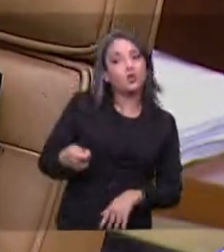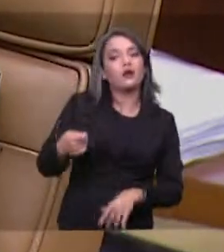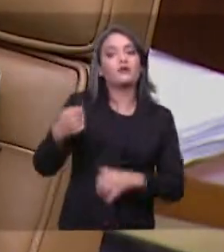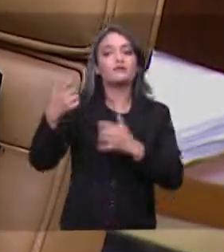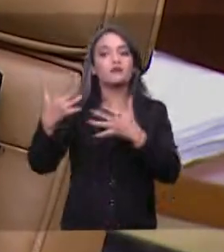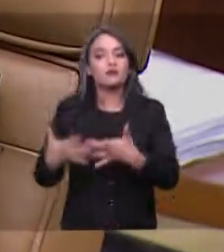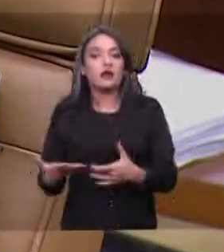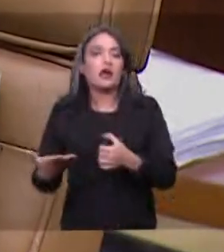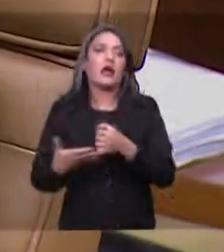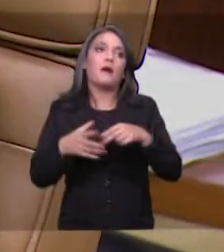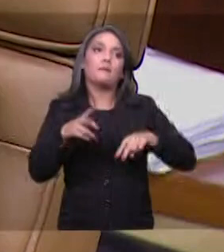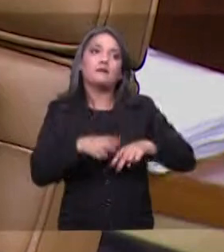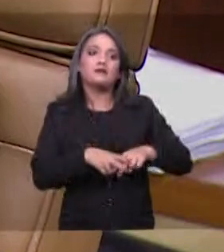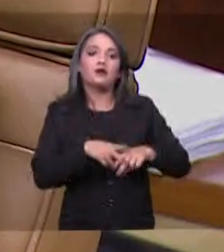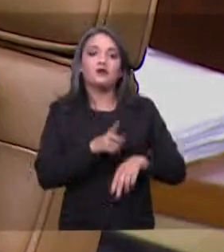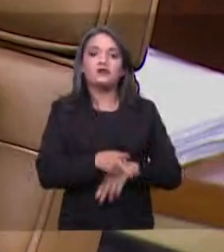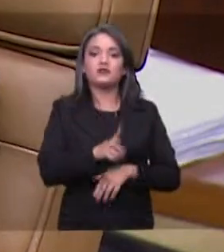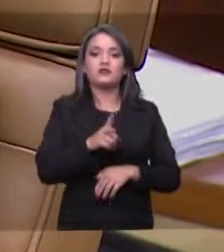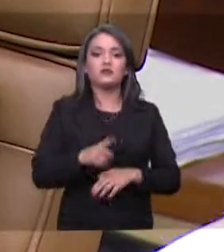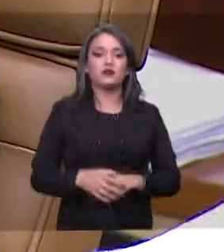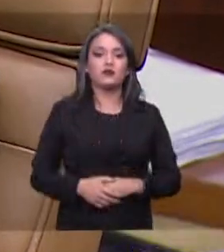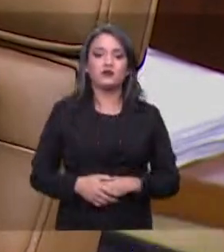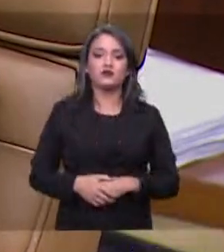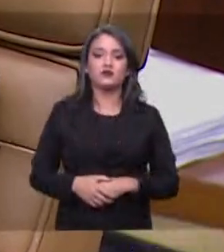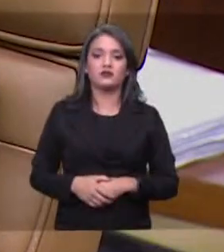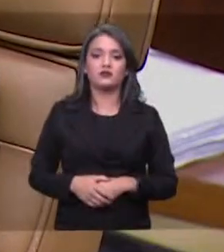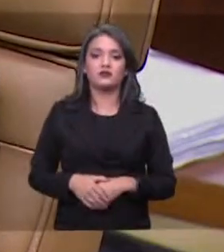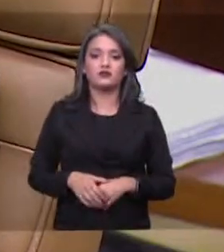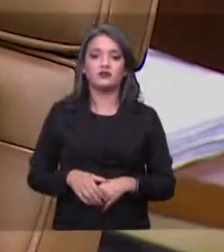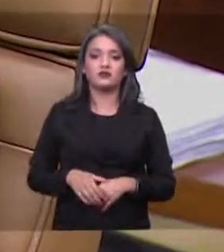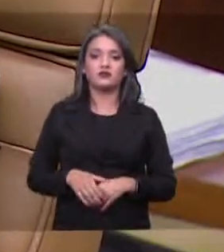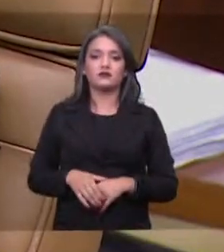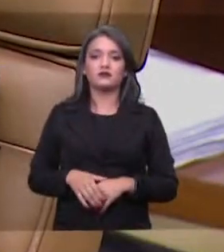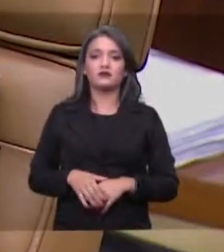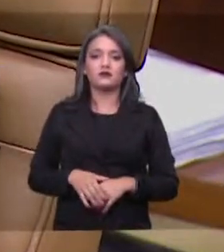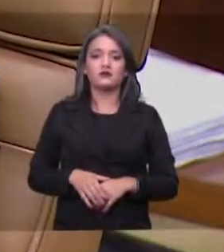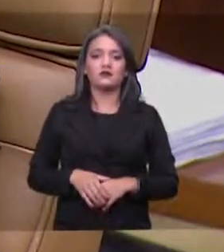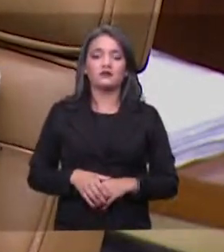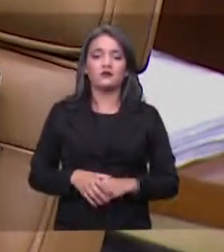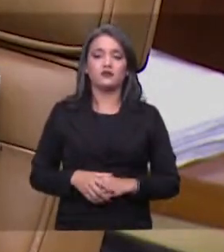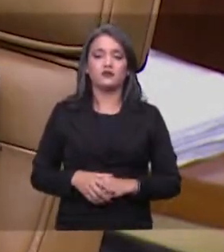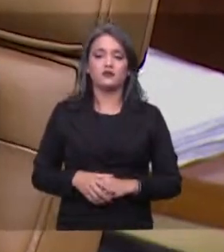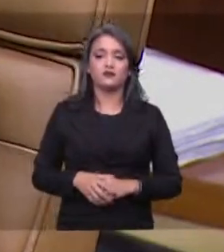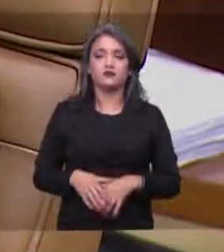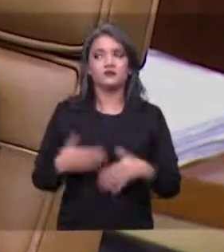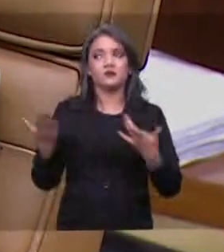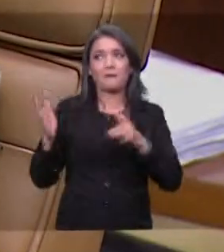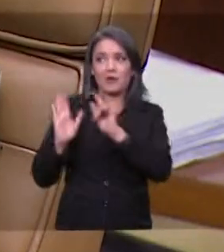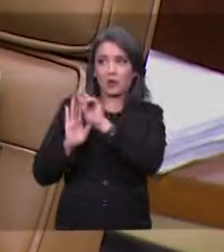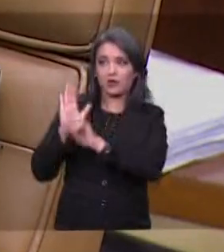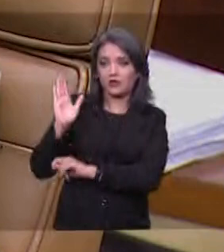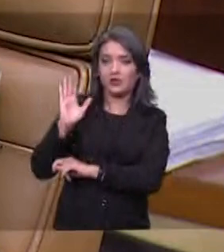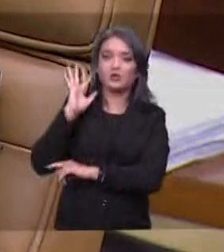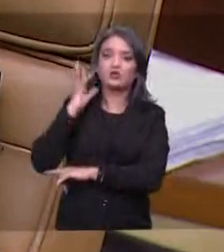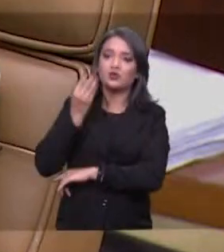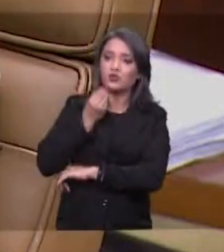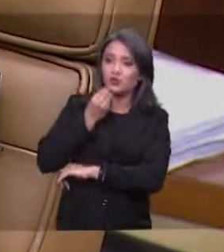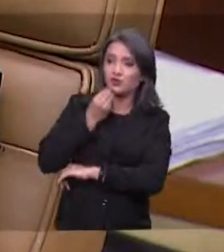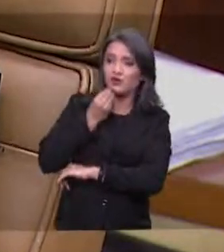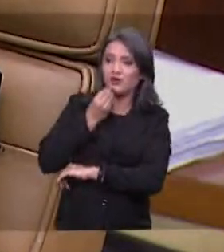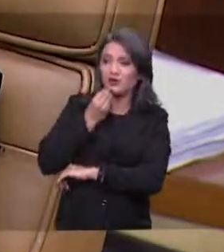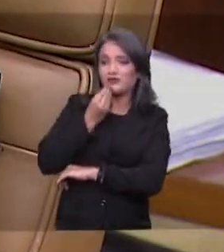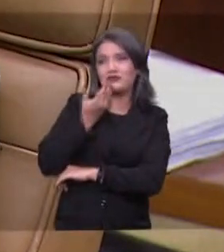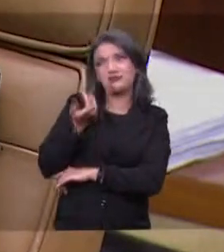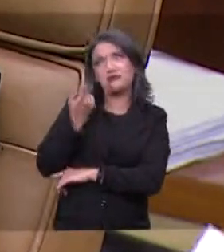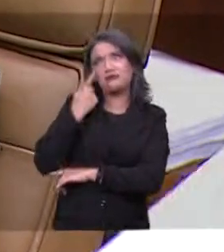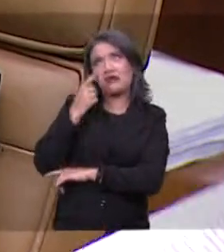deve prosseguir. Mas essa redação de Vossa Excelência, eu achei mais clara do